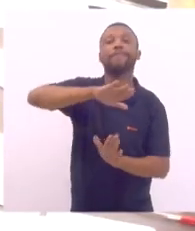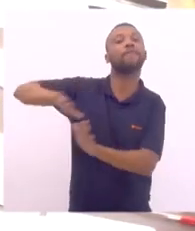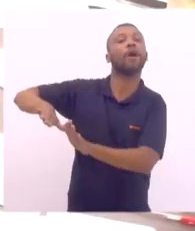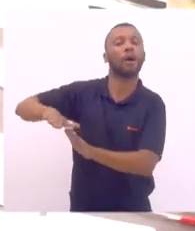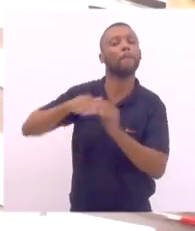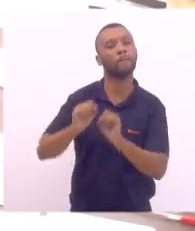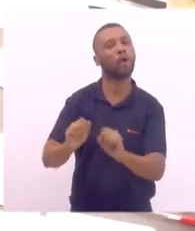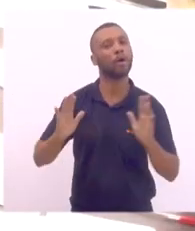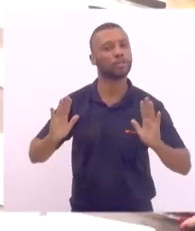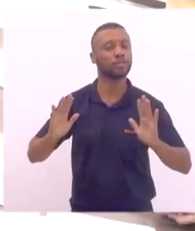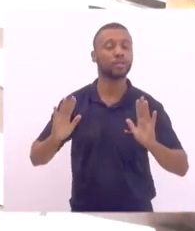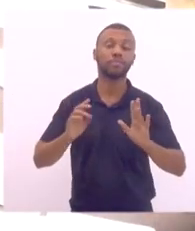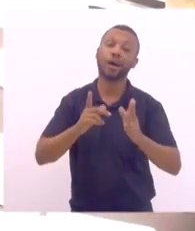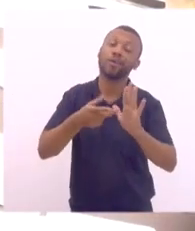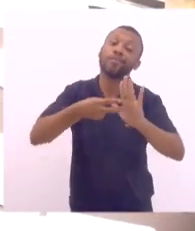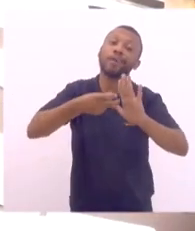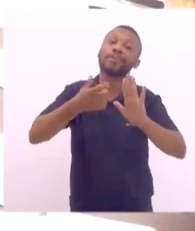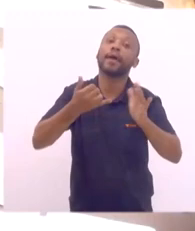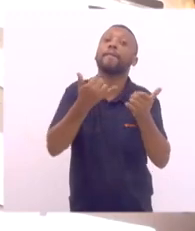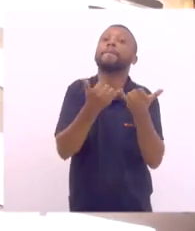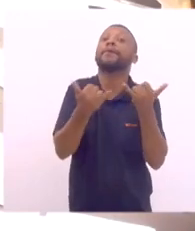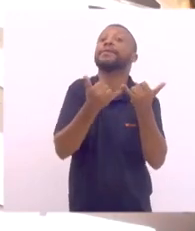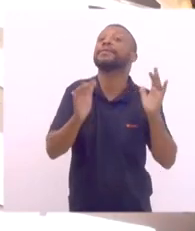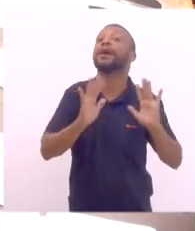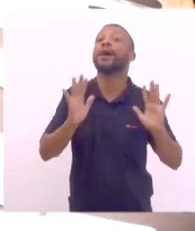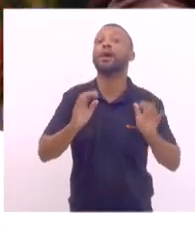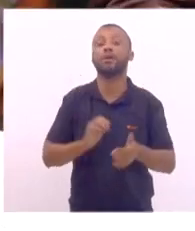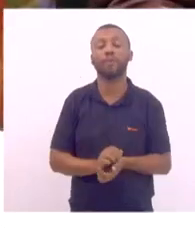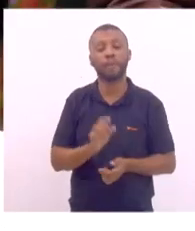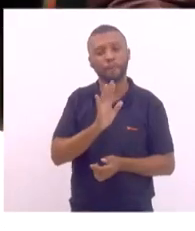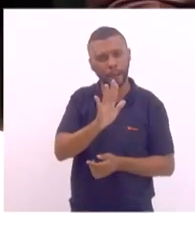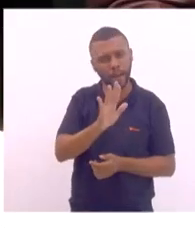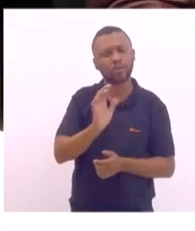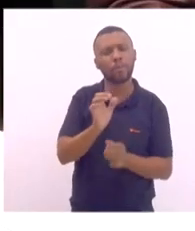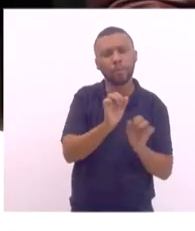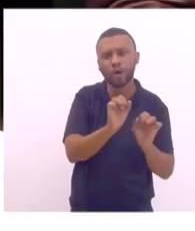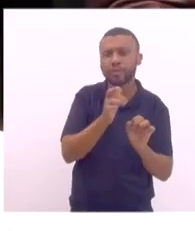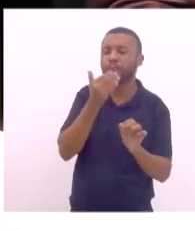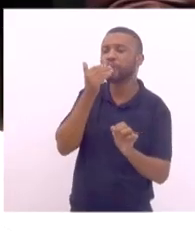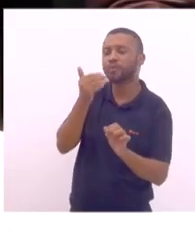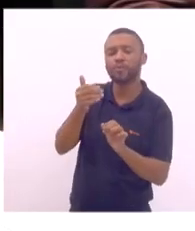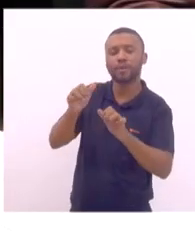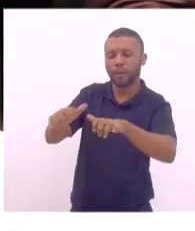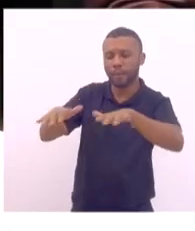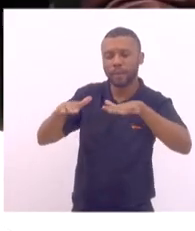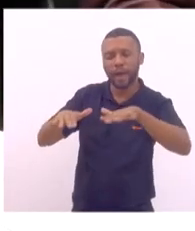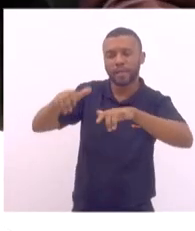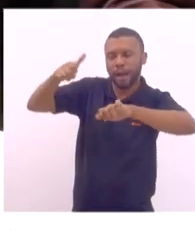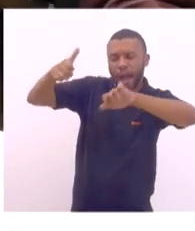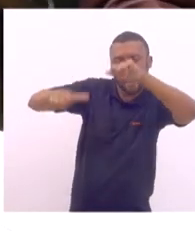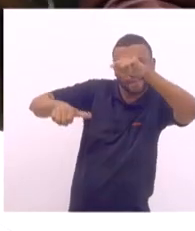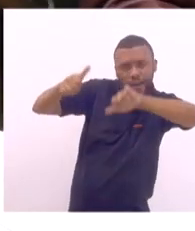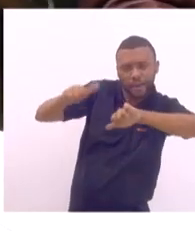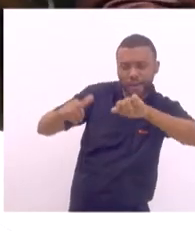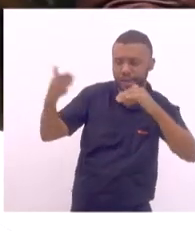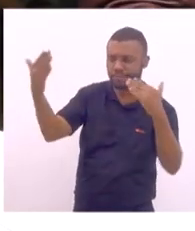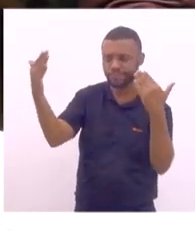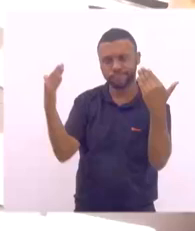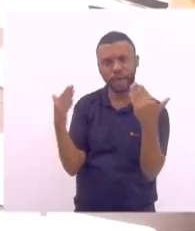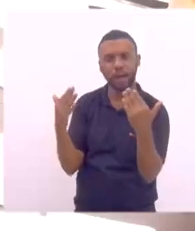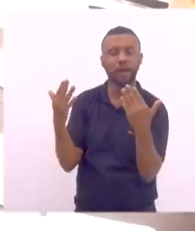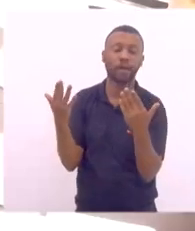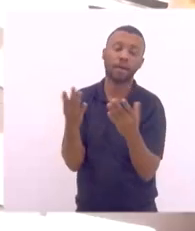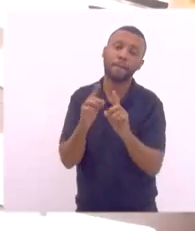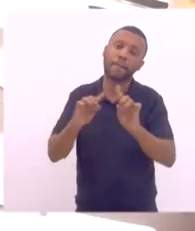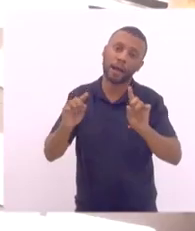é isso. Entendeu? Mas o senhor submete ao plenário. Então, eu vou, de qualquer forma, vai ter que retirar, porque senão